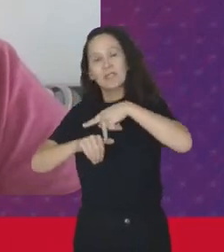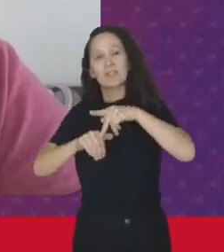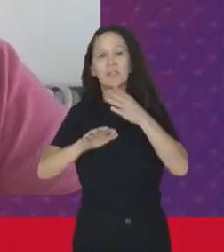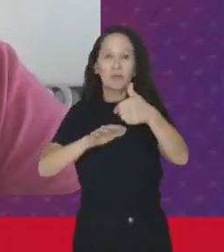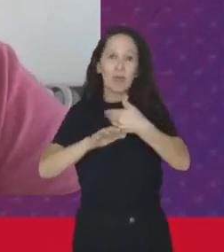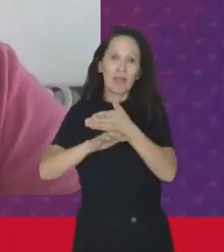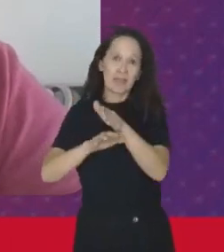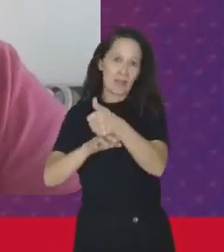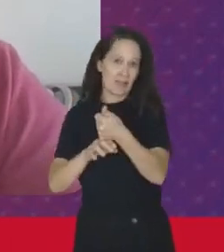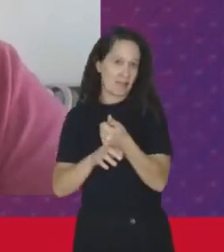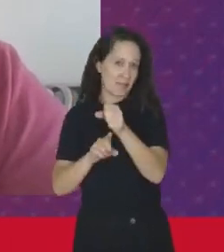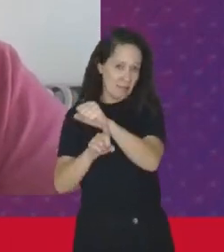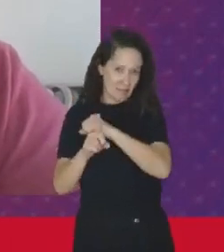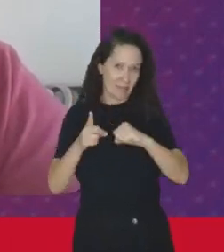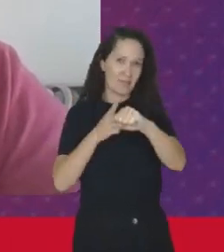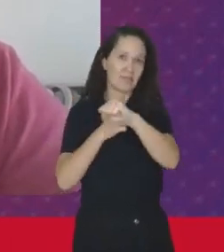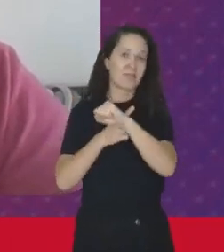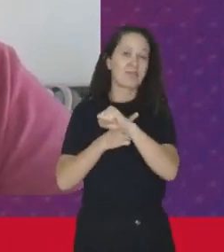das